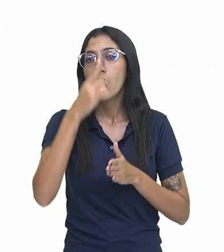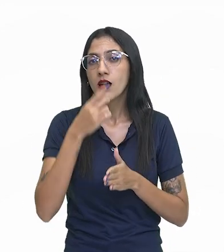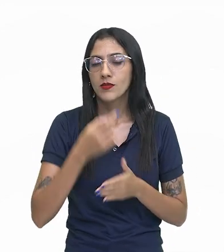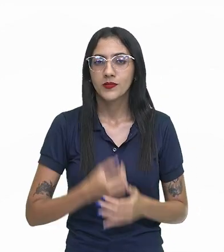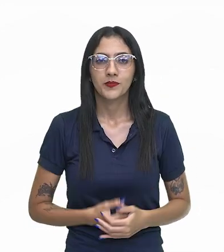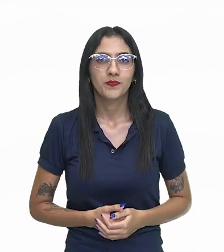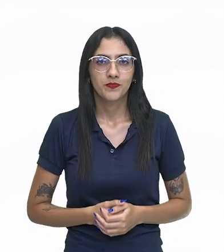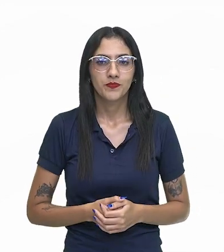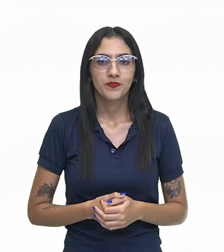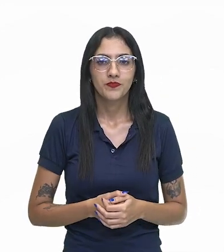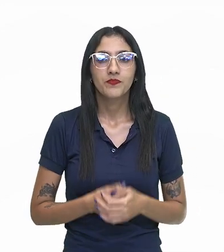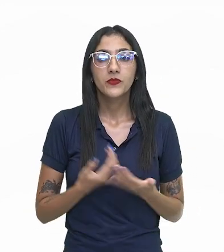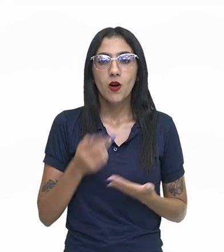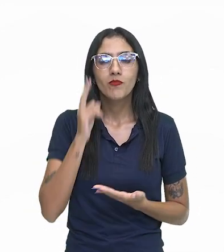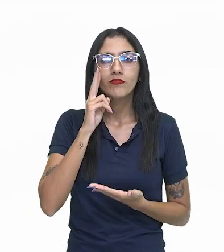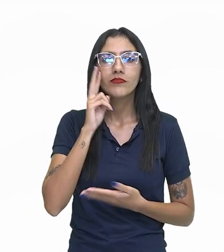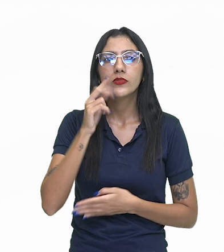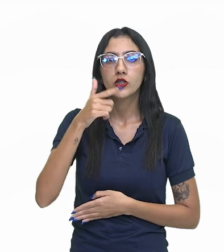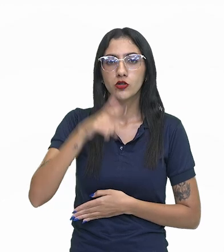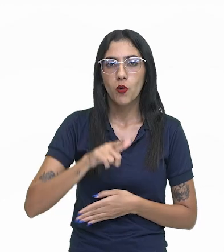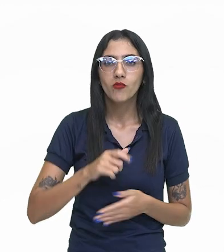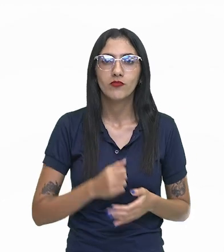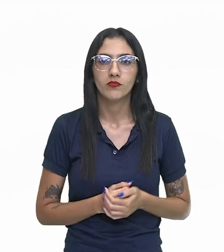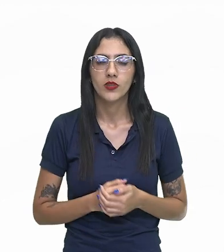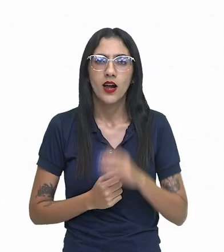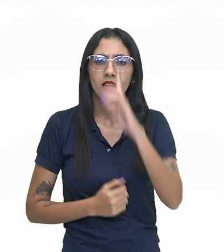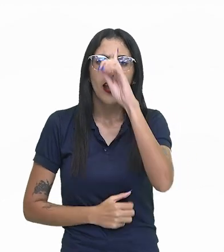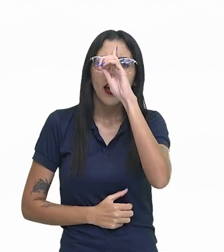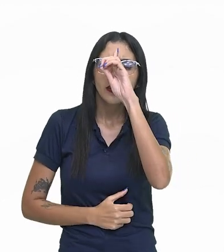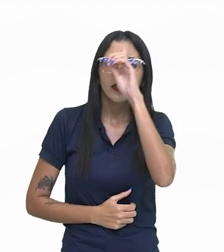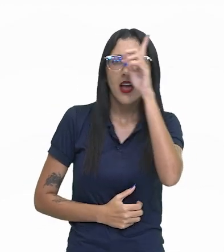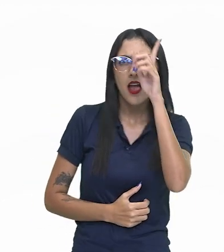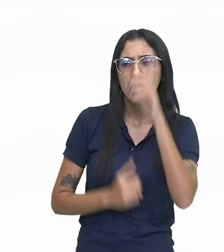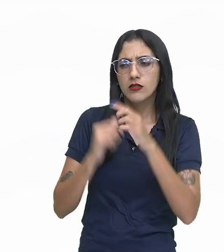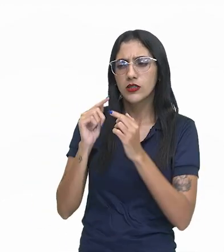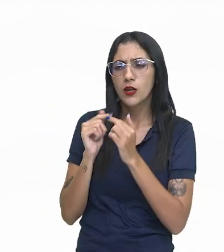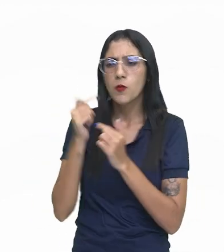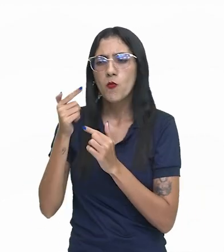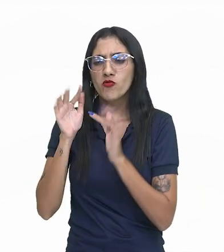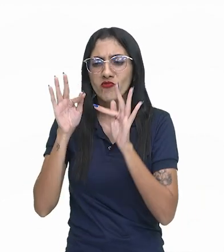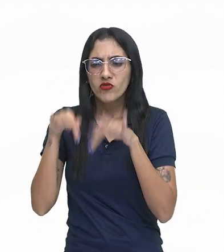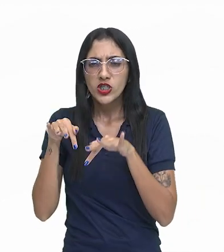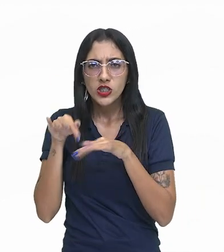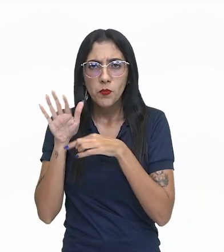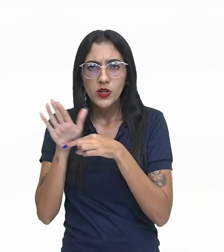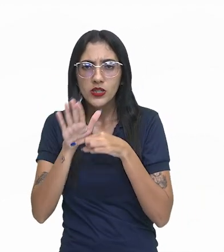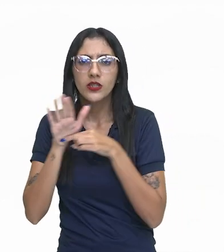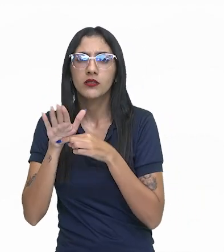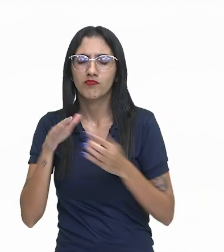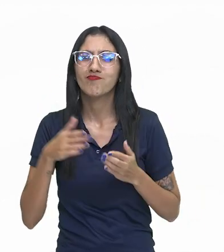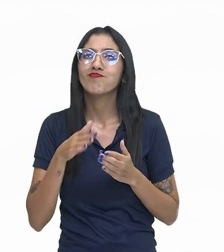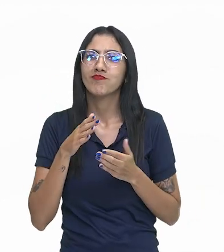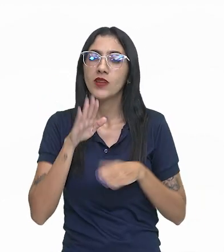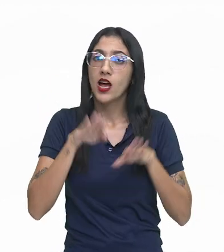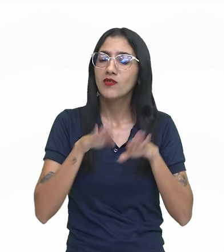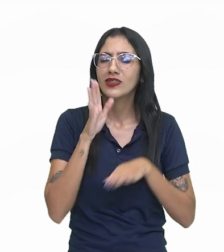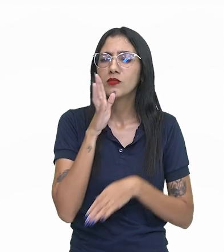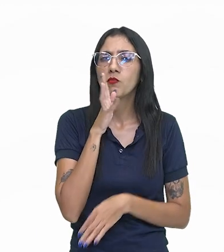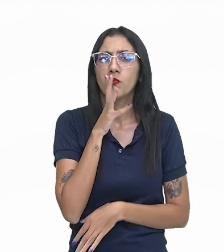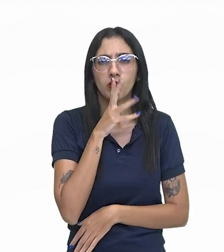Então, vamos recordar, olha só, o caminho entre a ideia e a obra completa pode ser muito mais longo do que se costuma